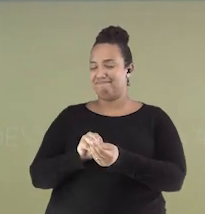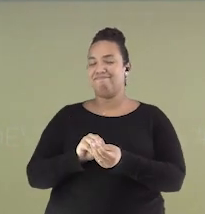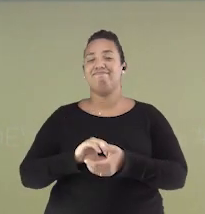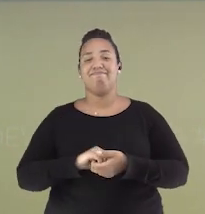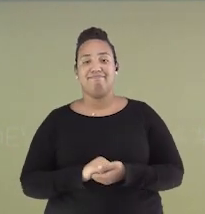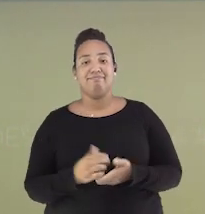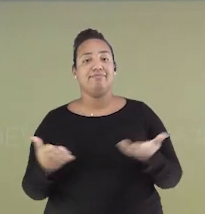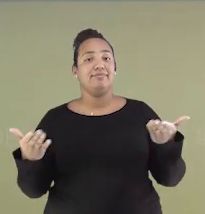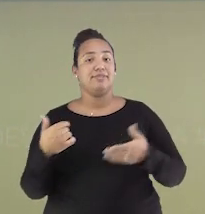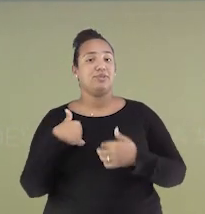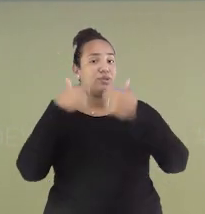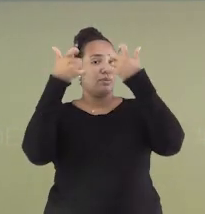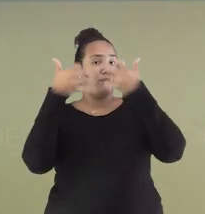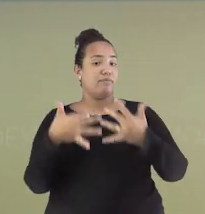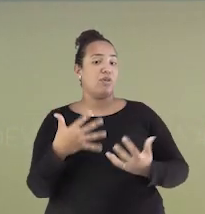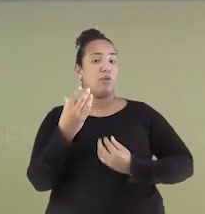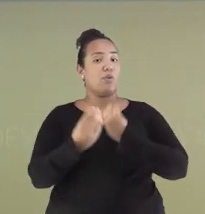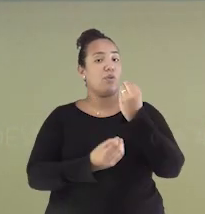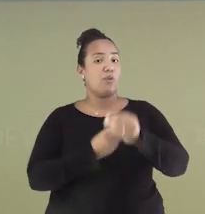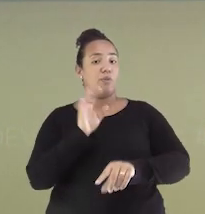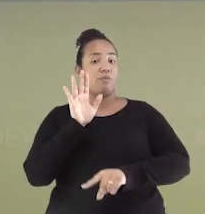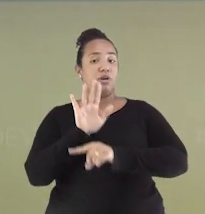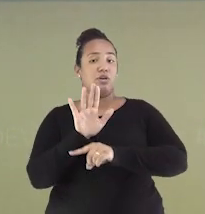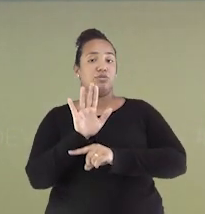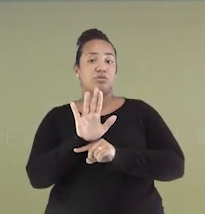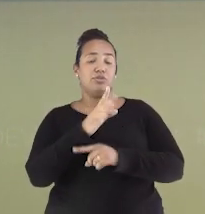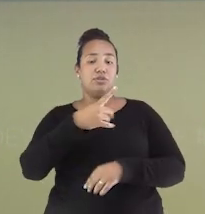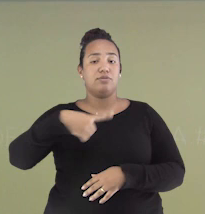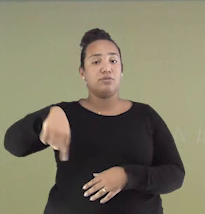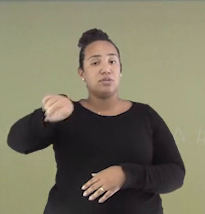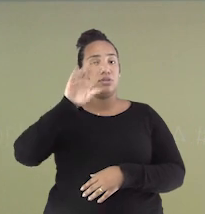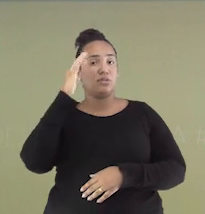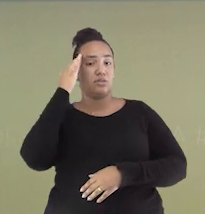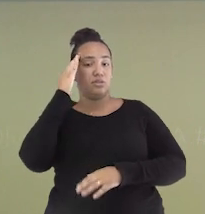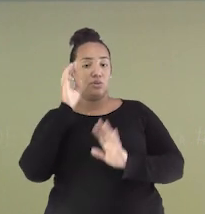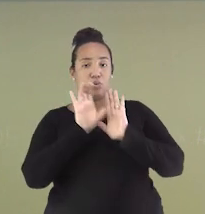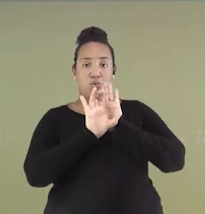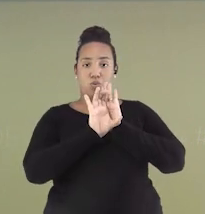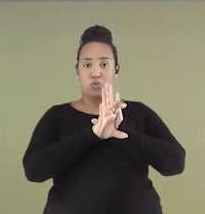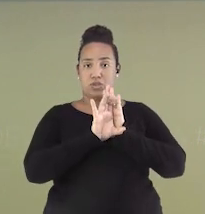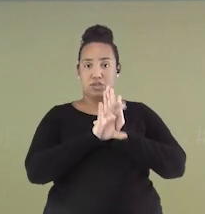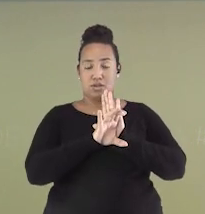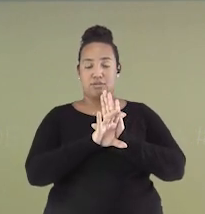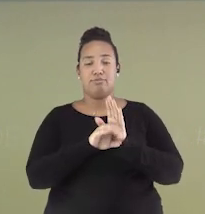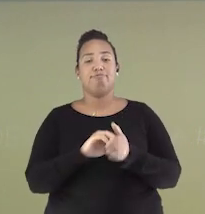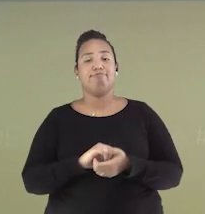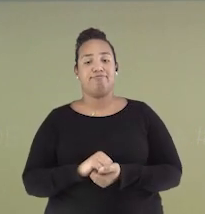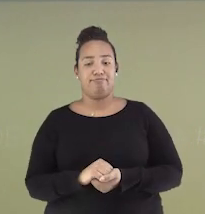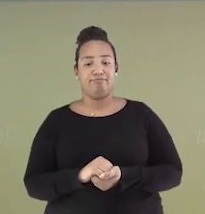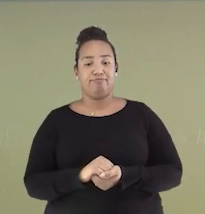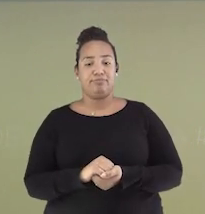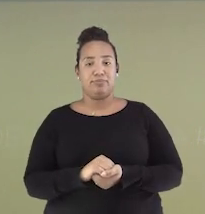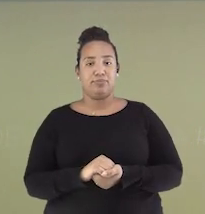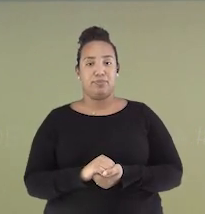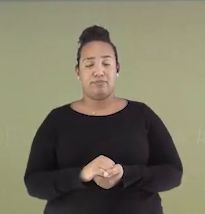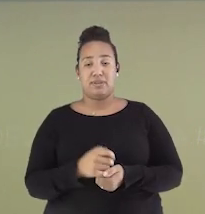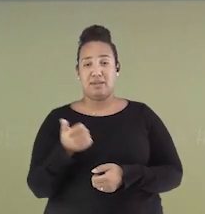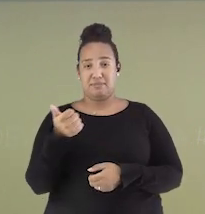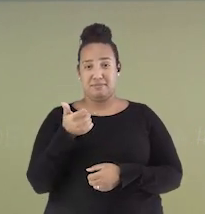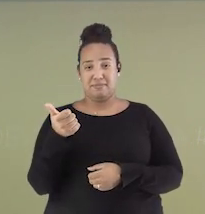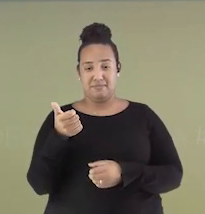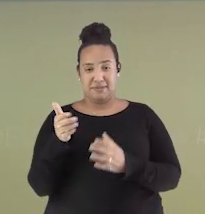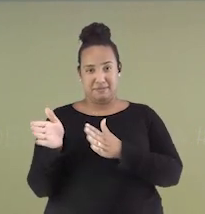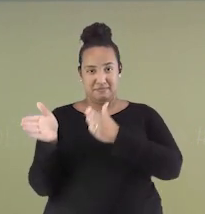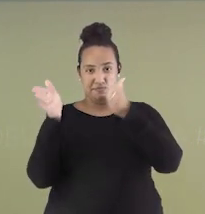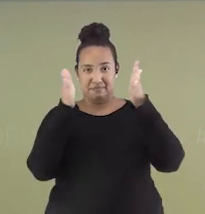em casa hein mas agora eu vou explicar como ela pode ajudar a gente a entender os conceitos de grave Agudo na hora que o primeiro